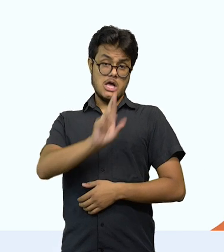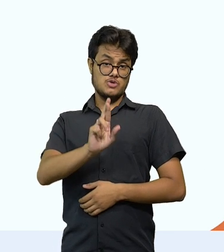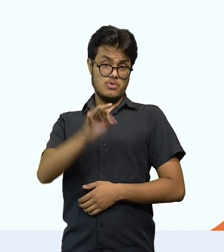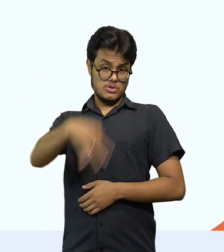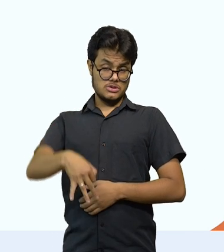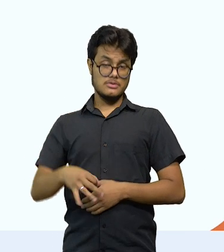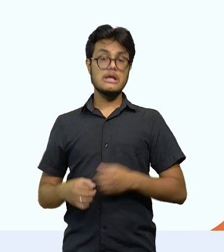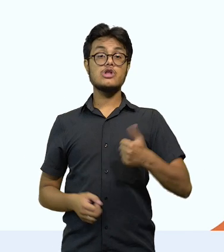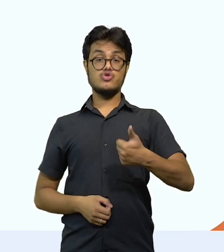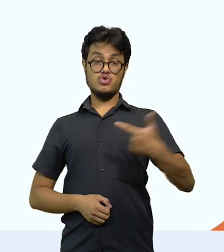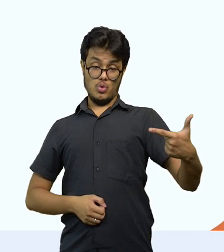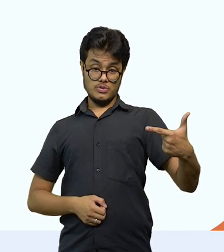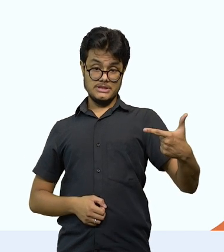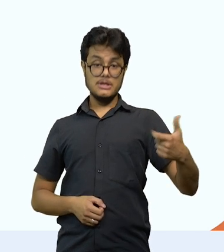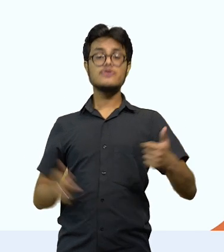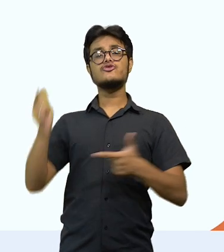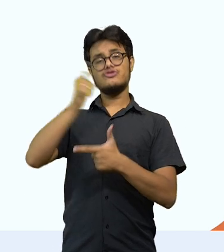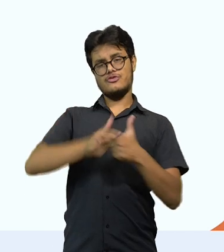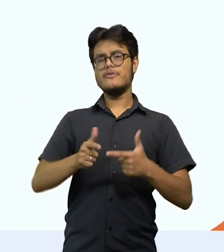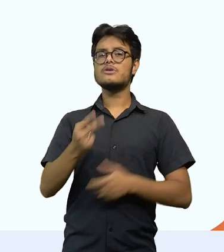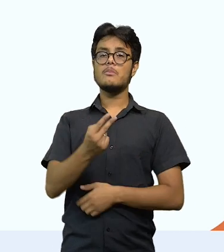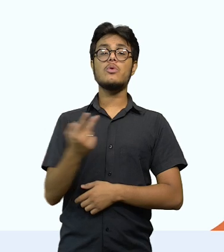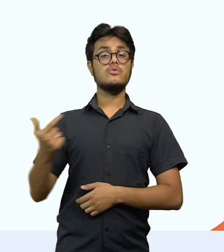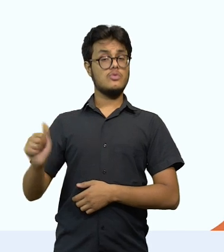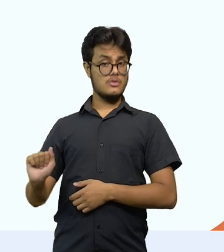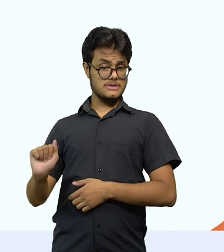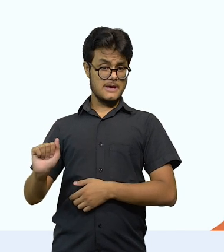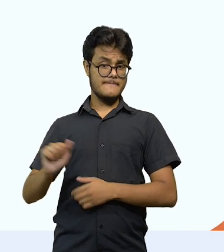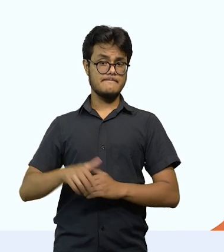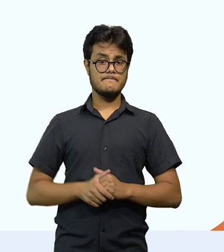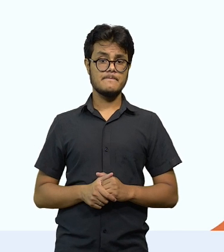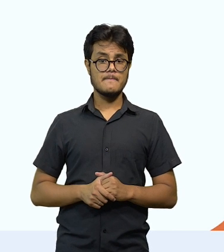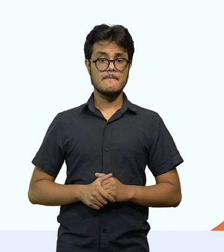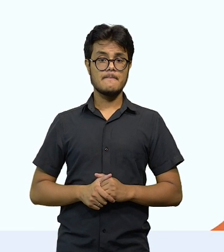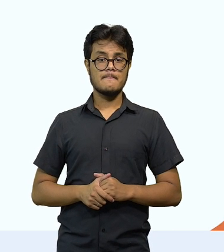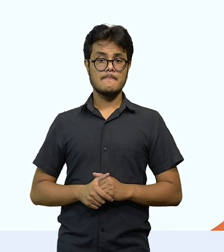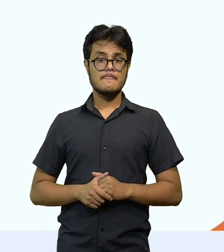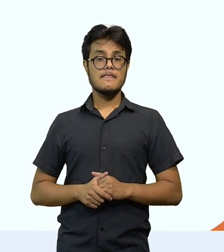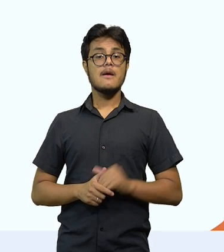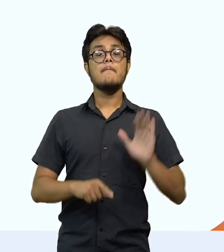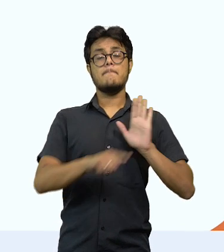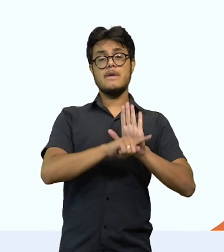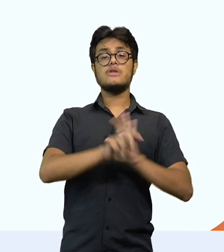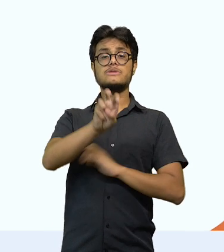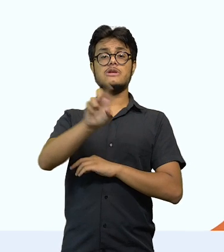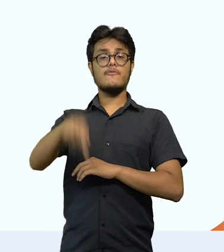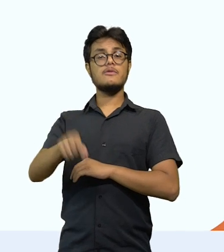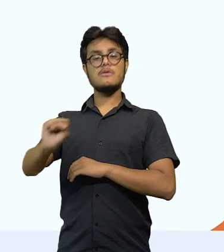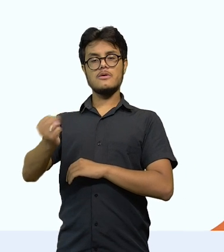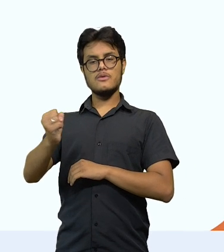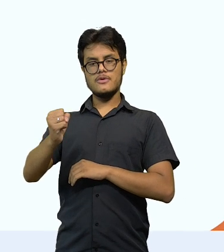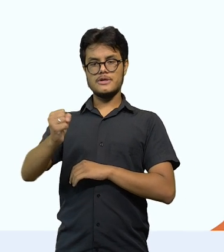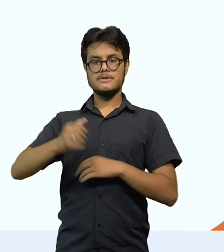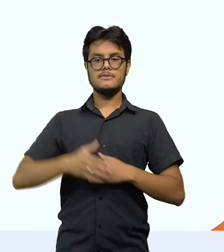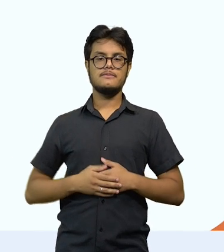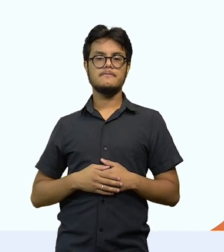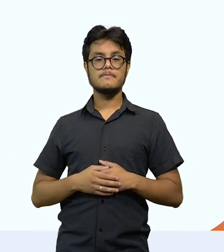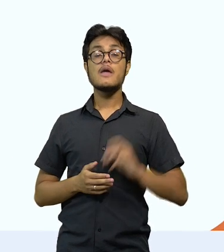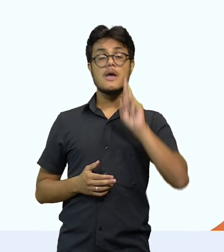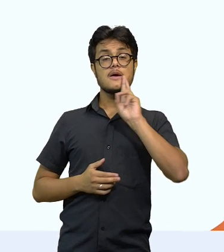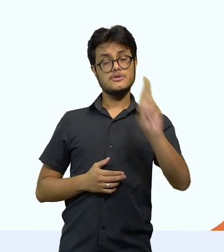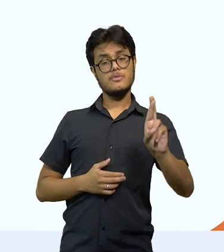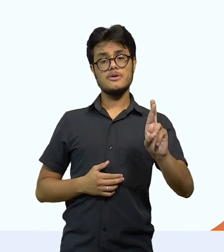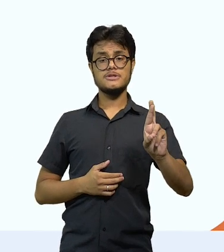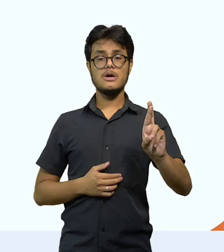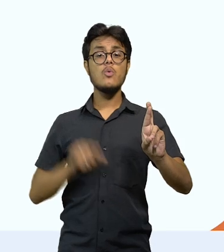aí 12 volts, minha corrente 2 amperes e minha resistência interna 5,8